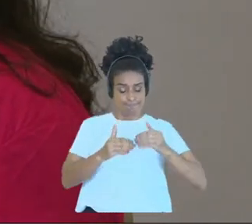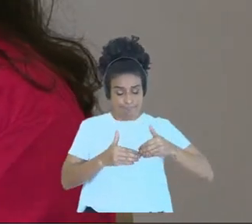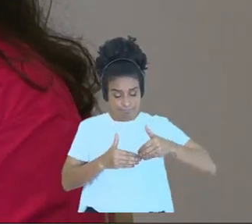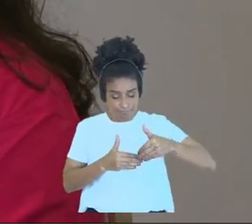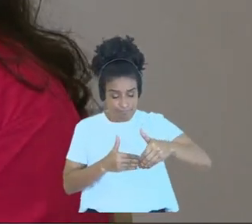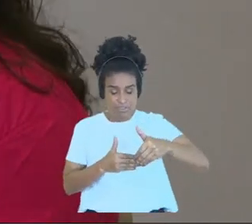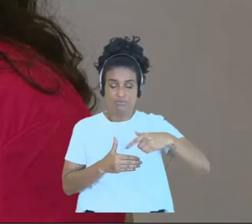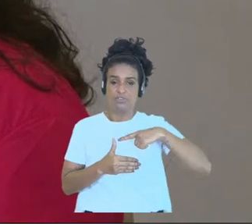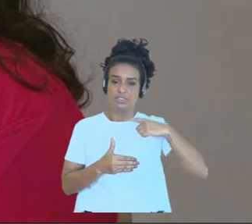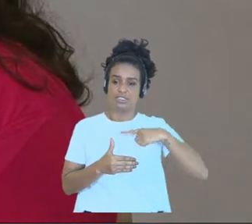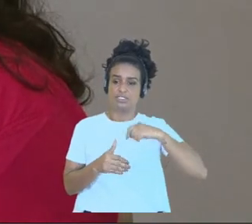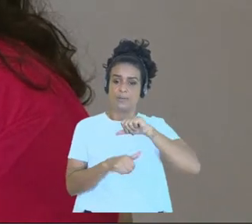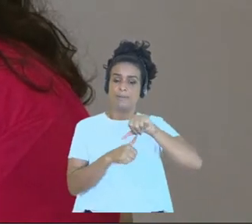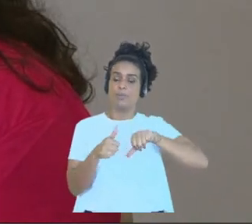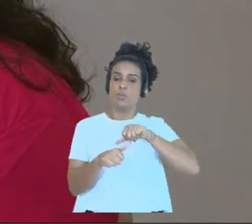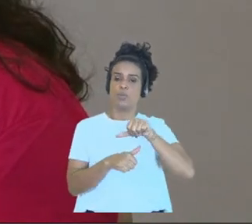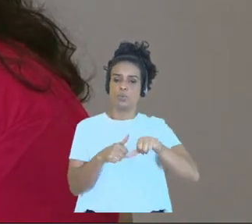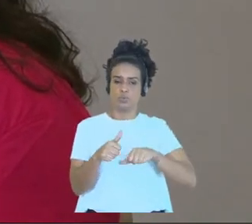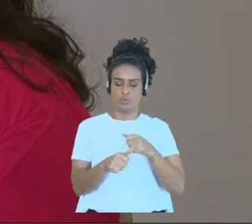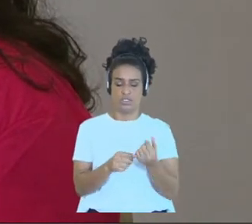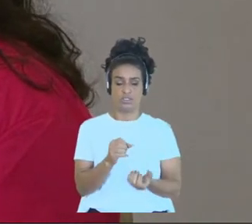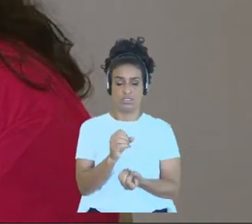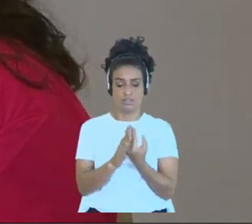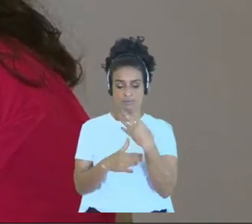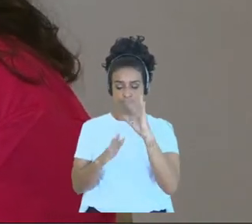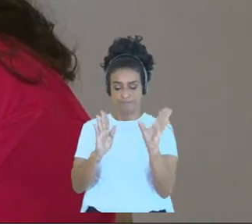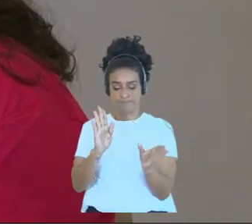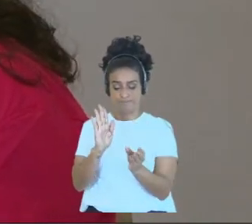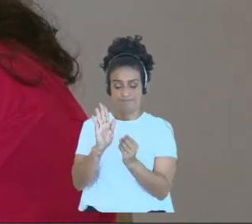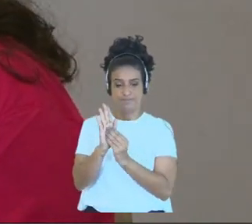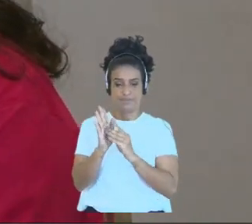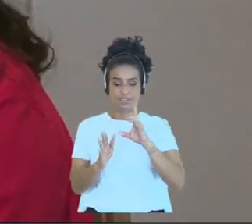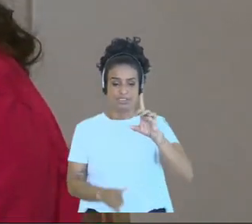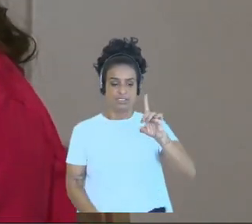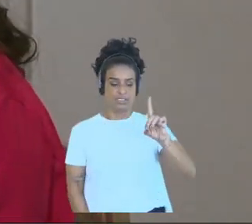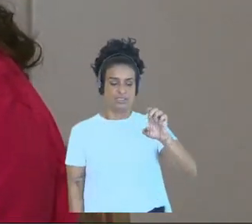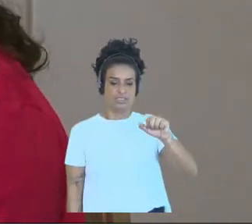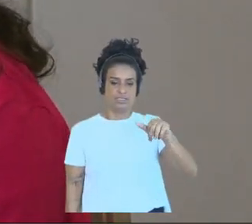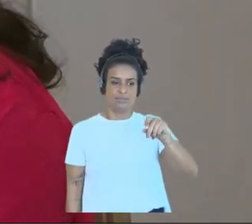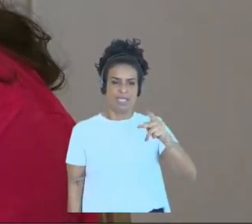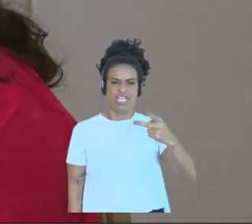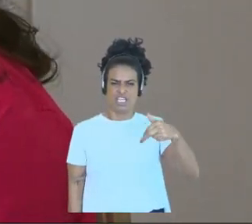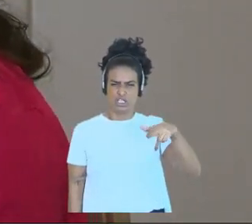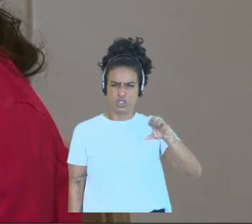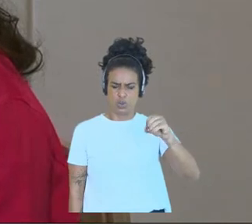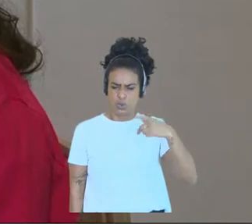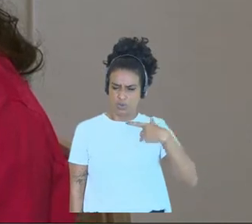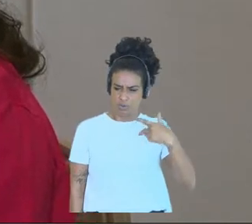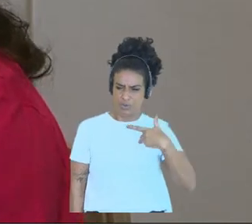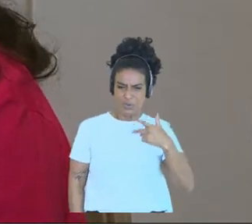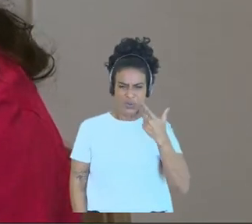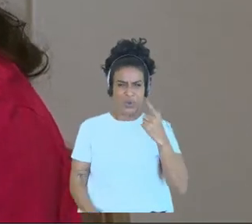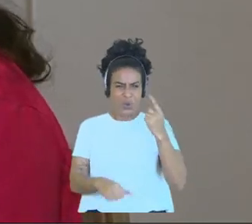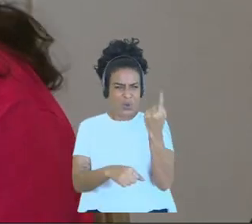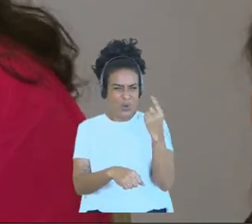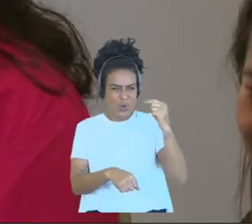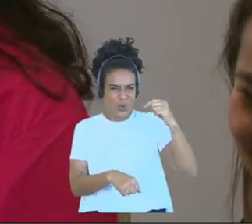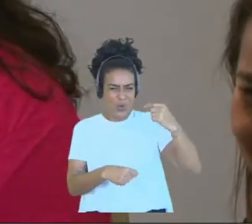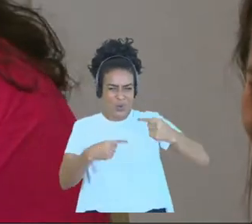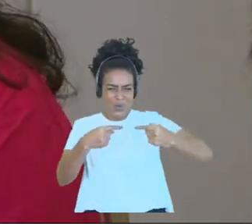mudanças e desse estabelecimento da cláusula de desempenho. Deu 1 minuto? Estou me sentindo deu no debate minuto. Perfeito. Eleitoral. Foi muito